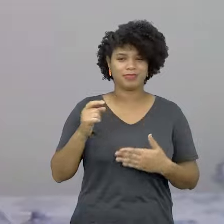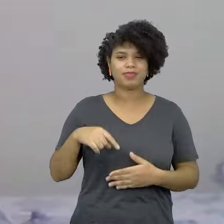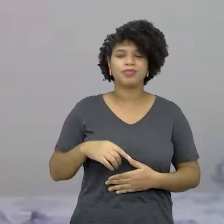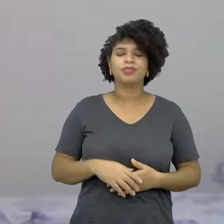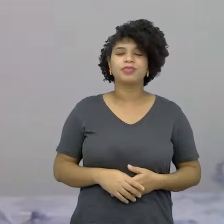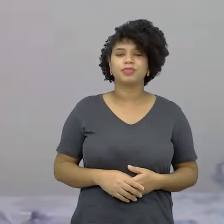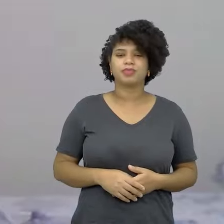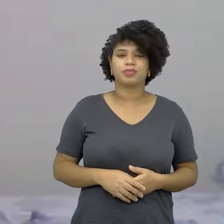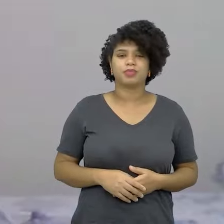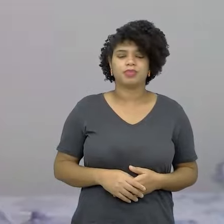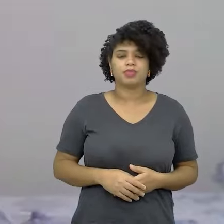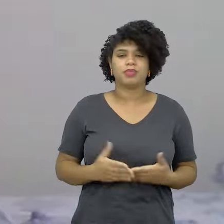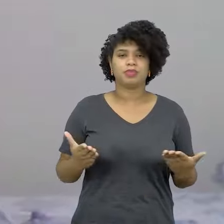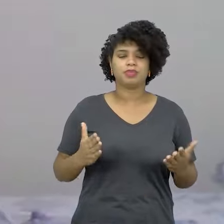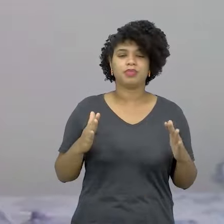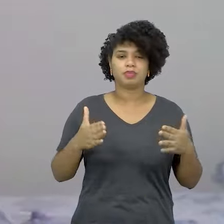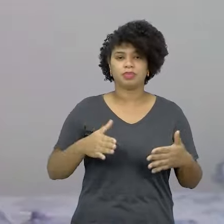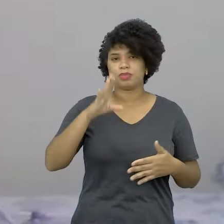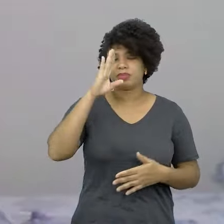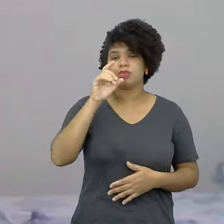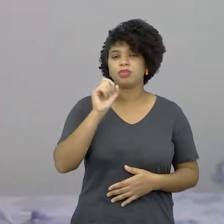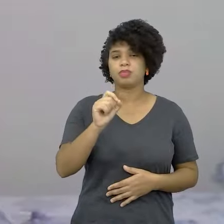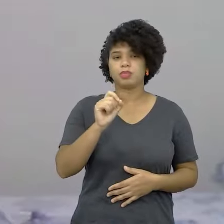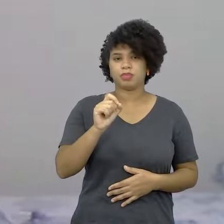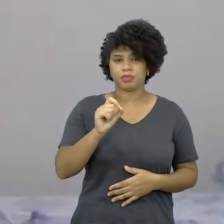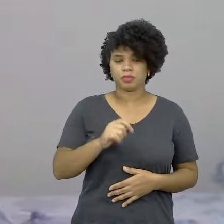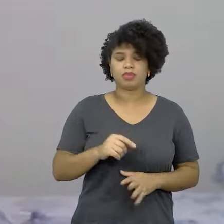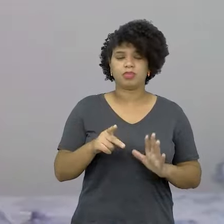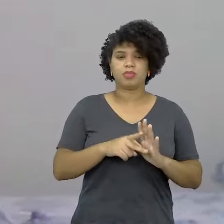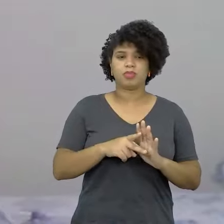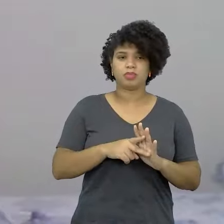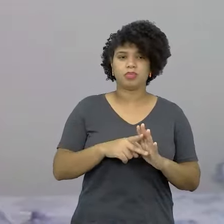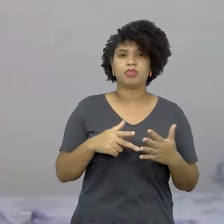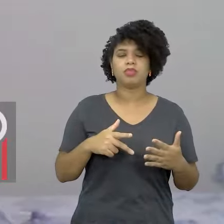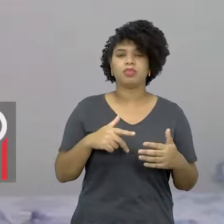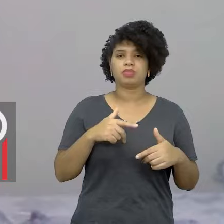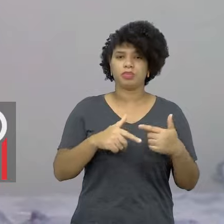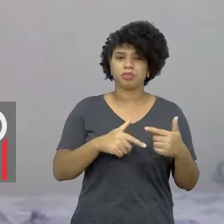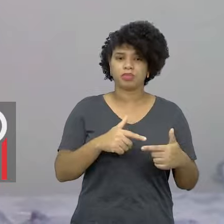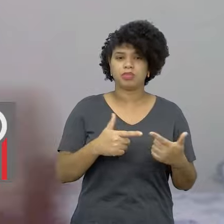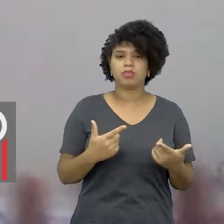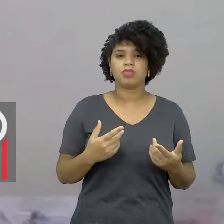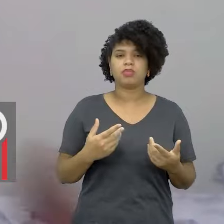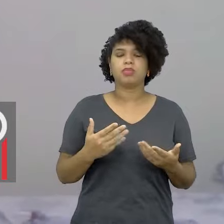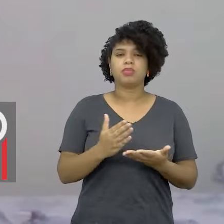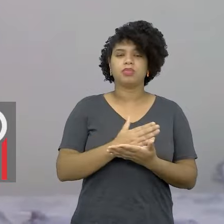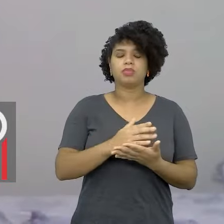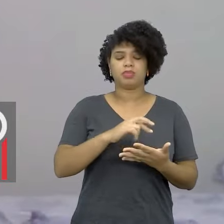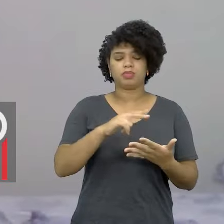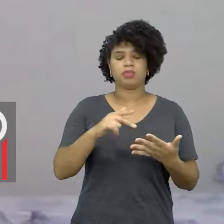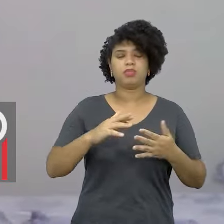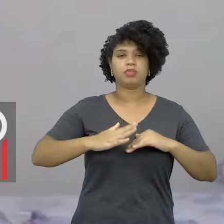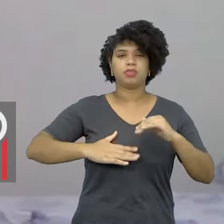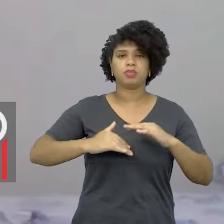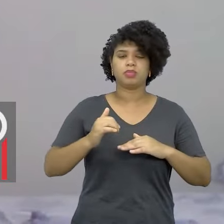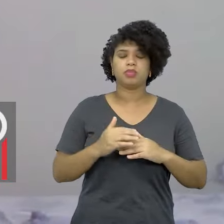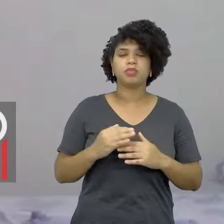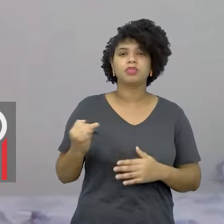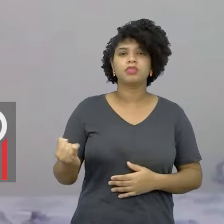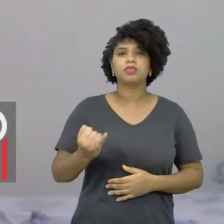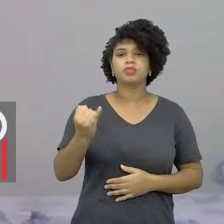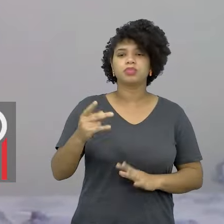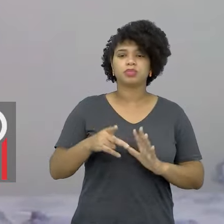teremos hoje o foco no resgate aí do trabalho com a matriz de habilidades essenciais ao longo desse processo